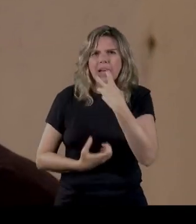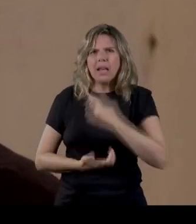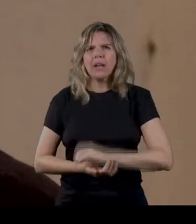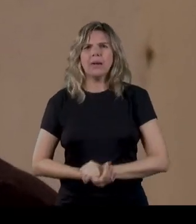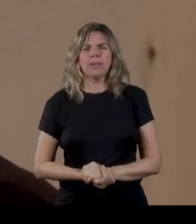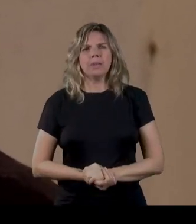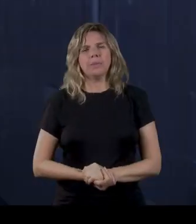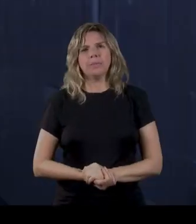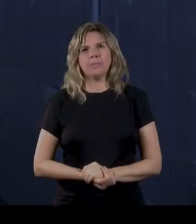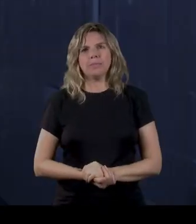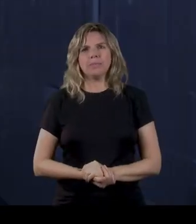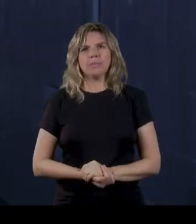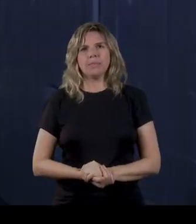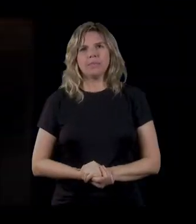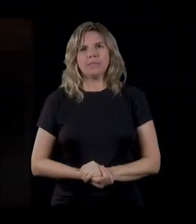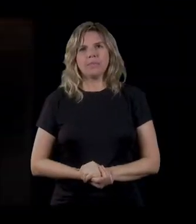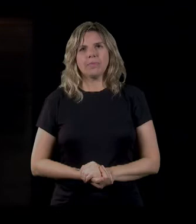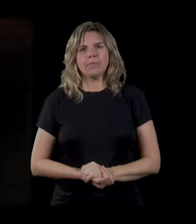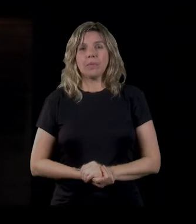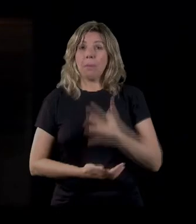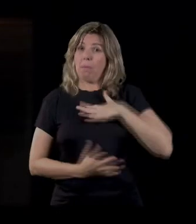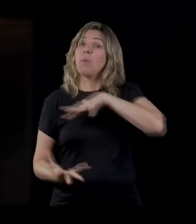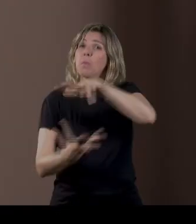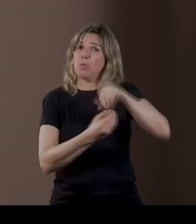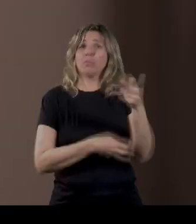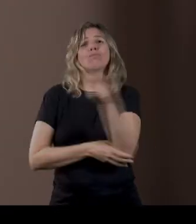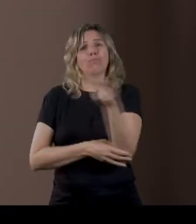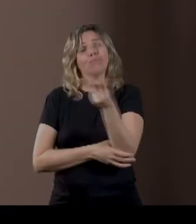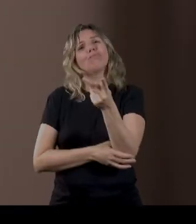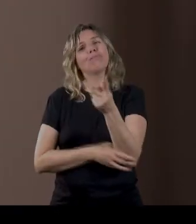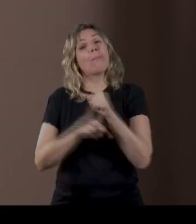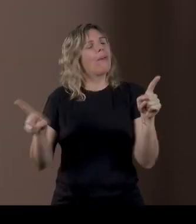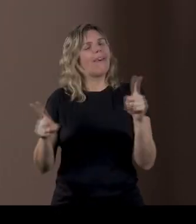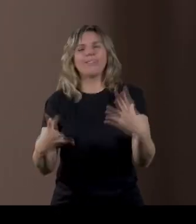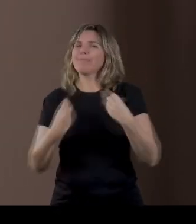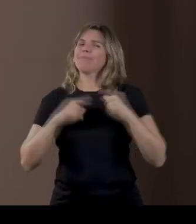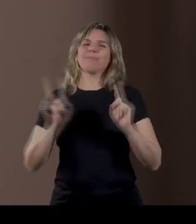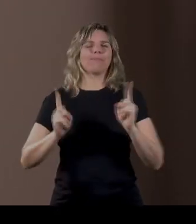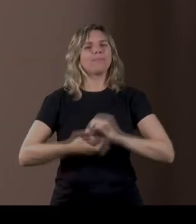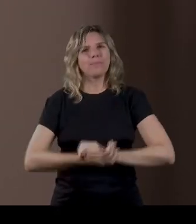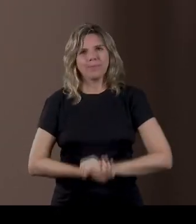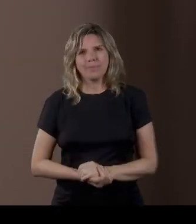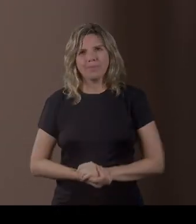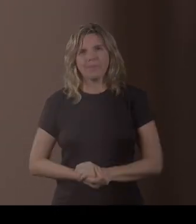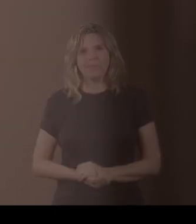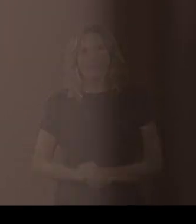Vitório olha pro amigo e sorri. A esposa aguarda no hospital. Vocês são o meu mundo. Fala com um olhar distante. Mas não vou mexer